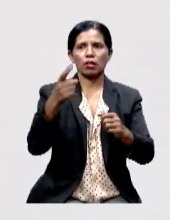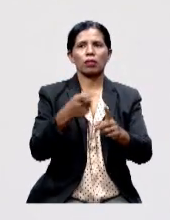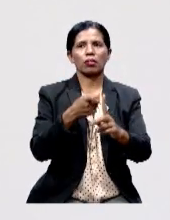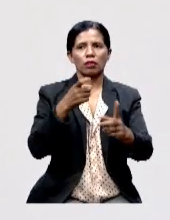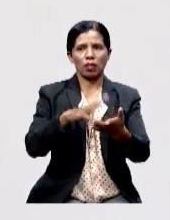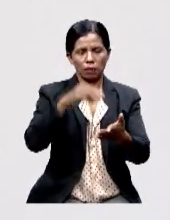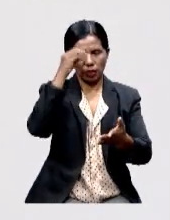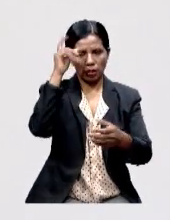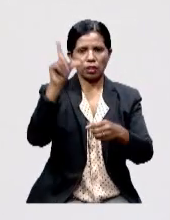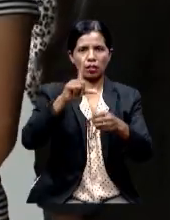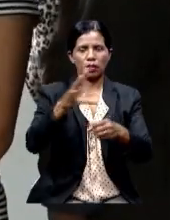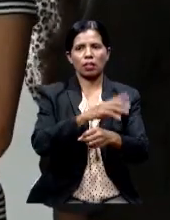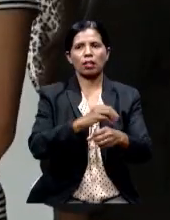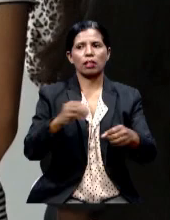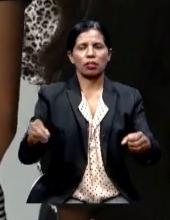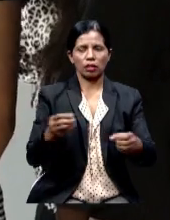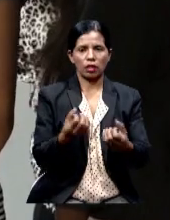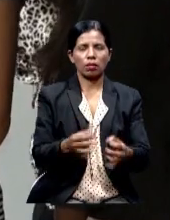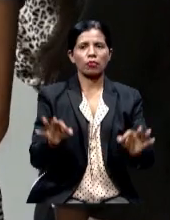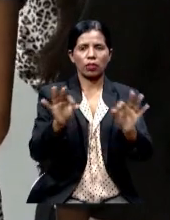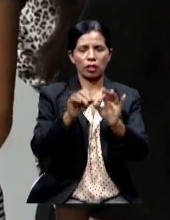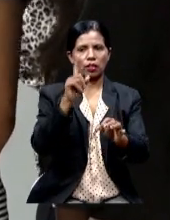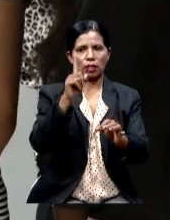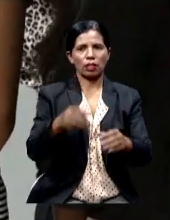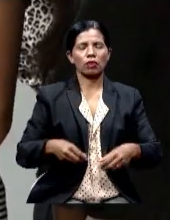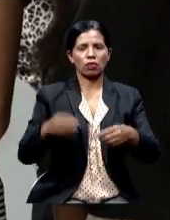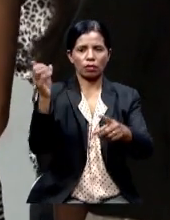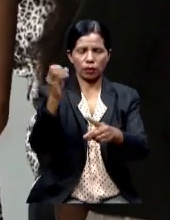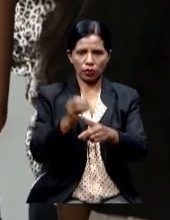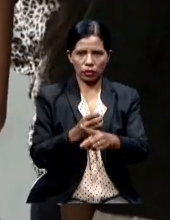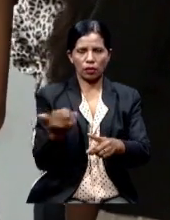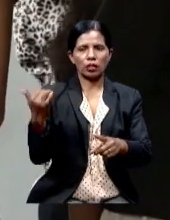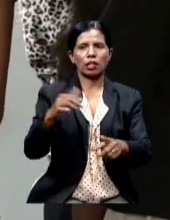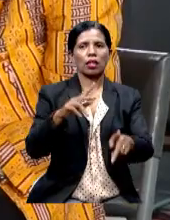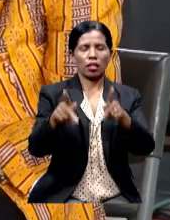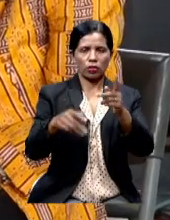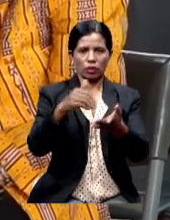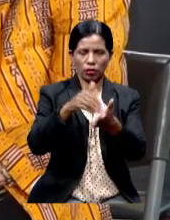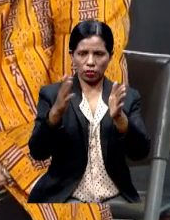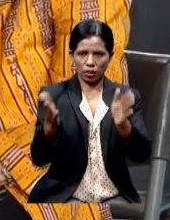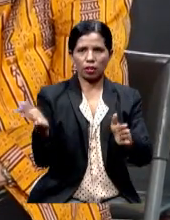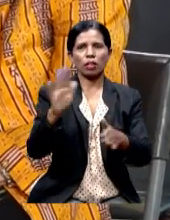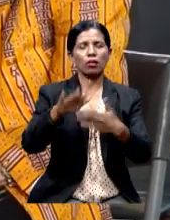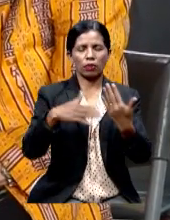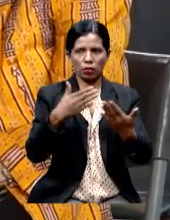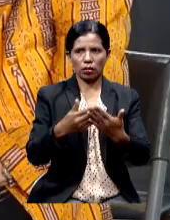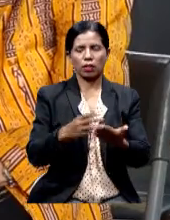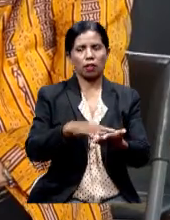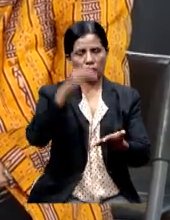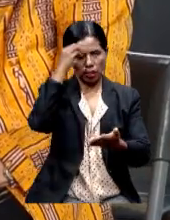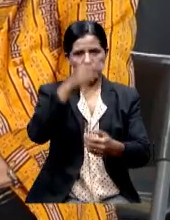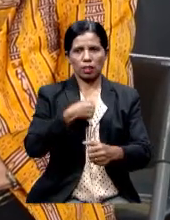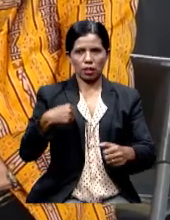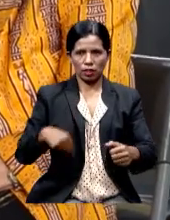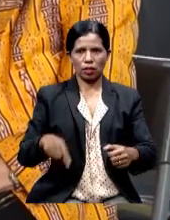Lian Mandarin, nudar parte positivo ida, ato fo oportunidade ba bolseiro Sira, ho di halau estudo ia China,